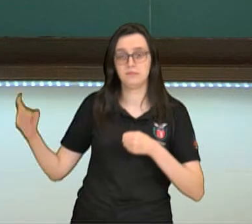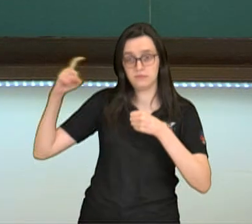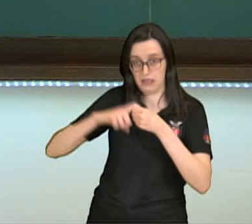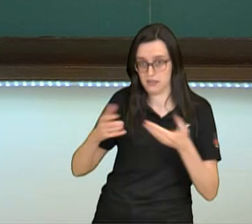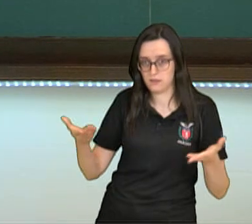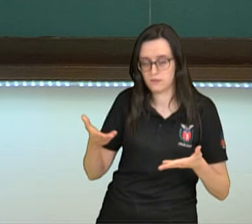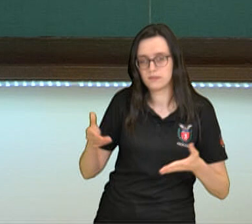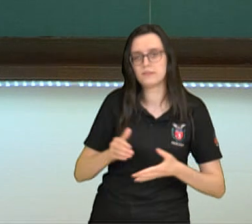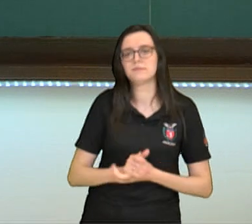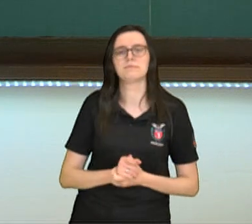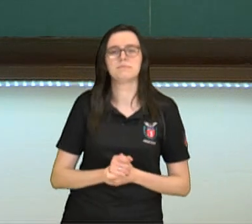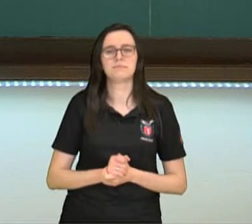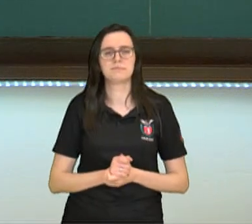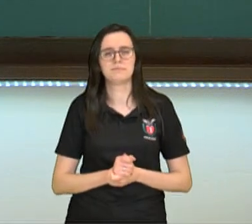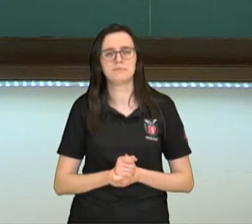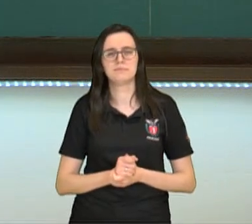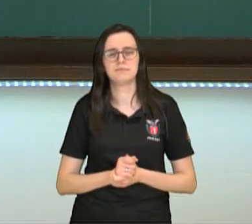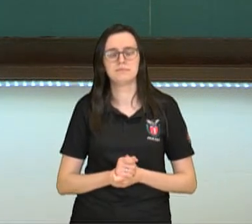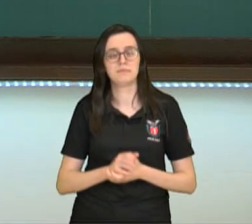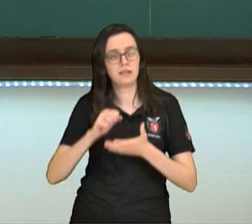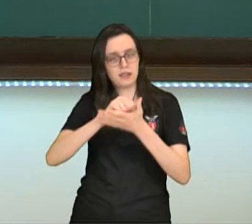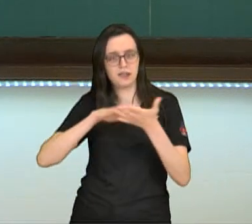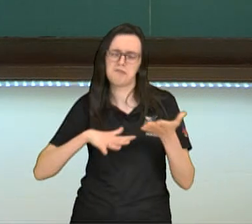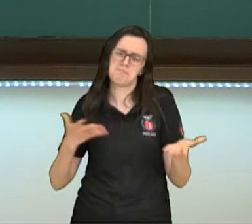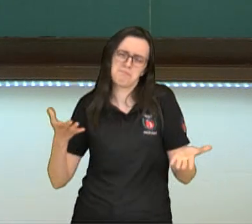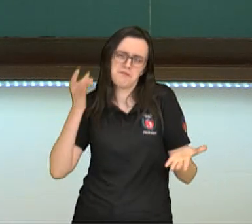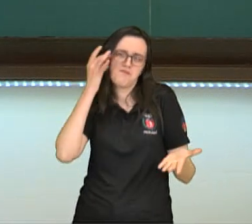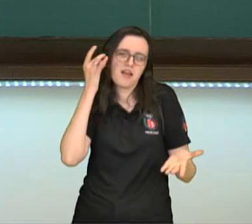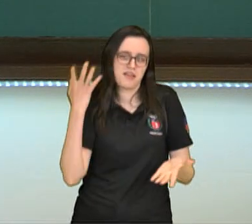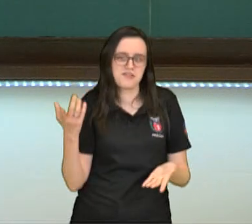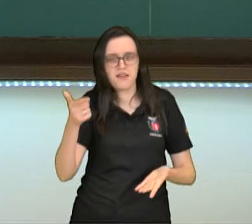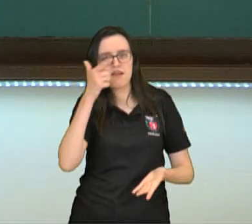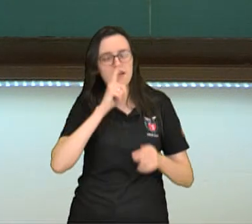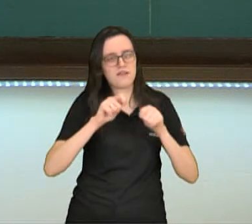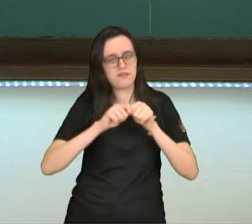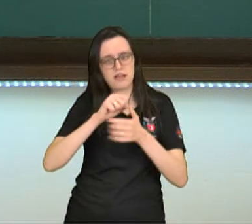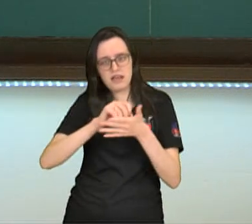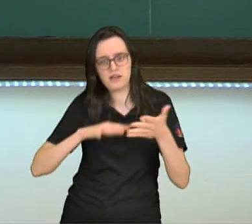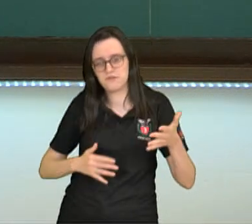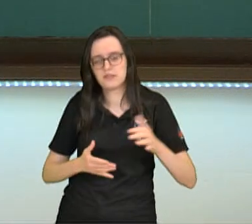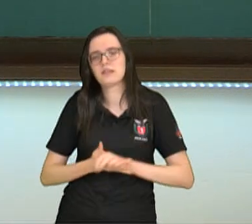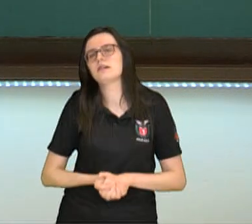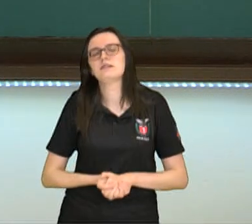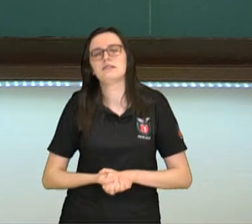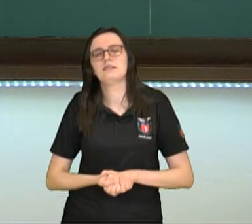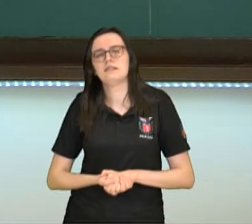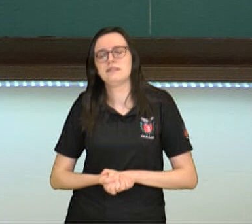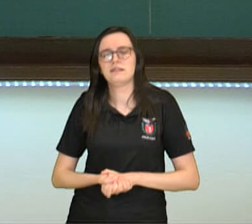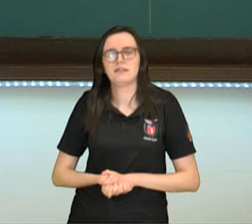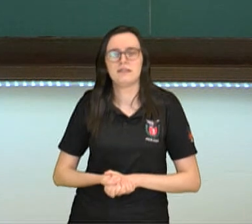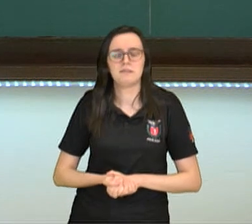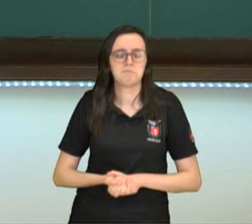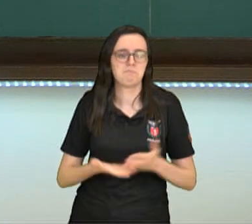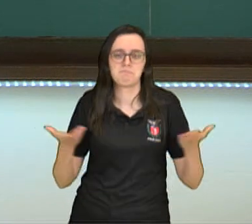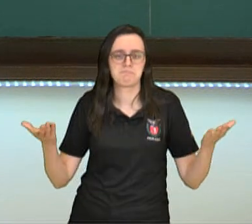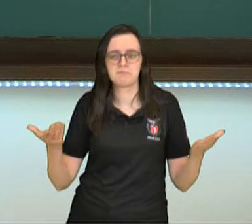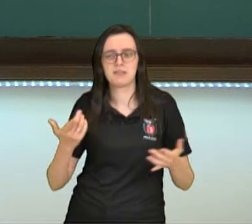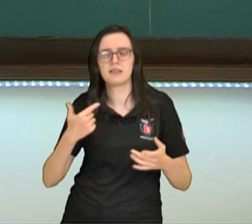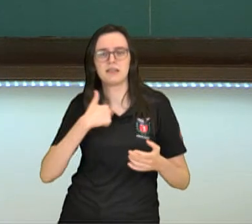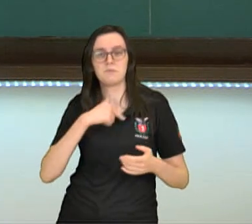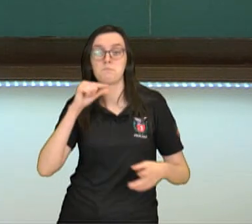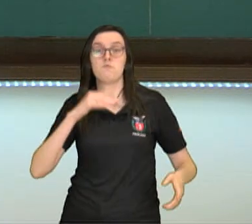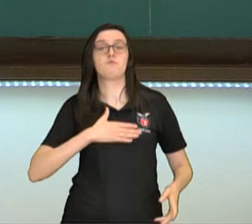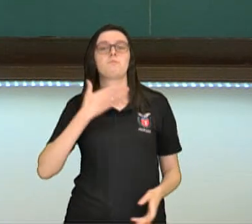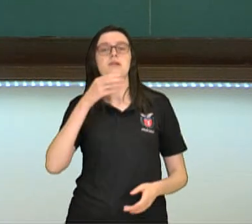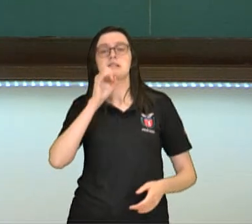Retornamos, uma atividade até fácil para vocês realizarem, né? Todo mundo, eu vou ficar